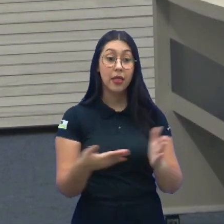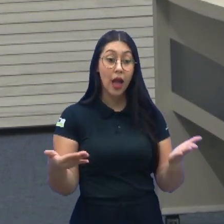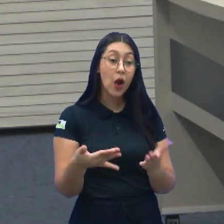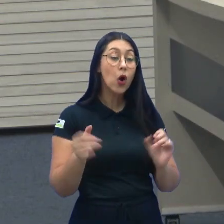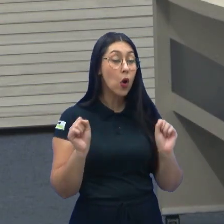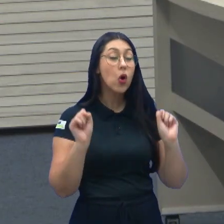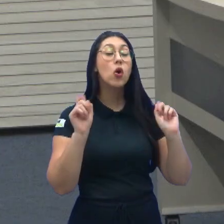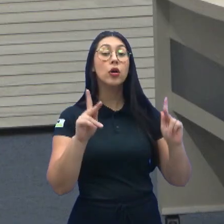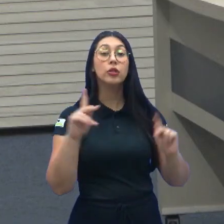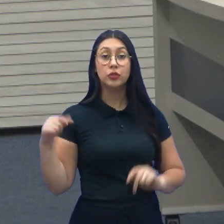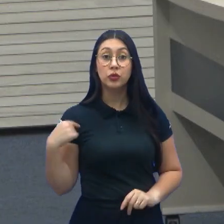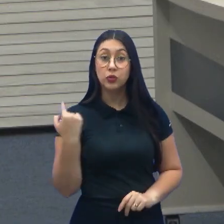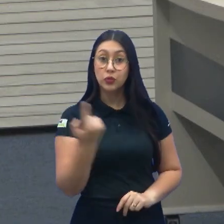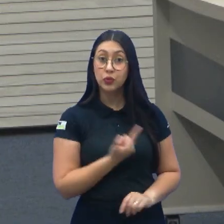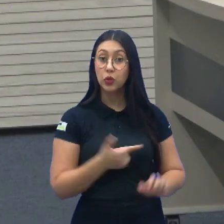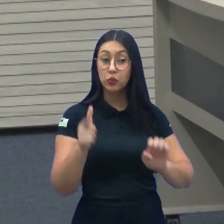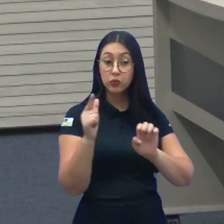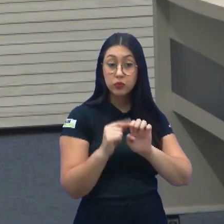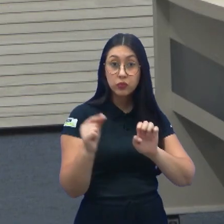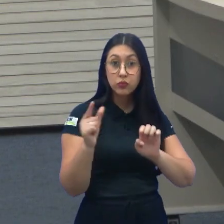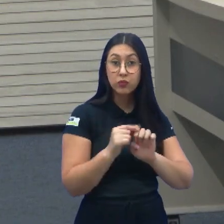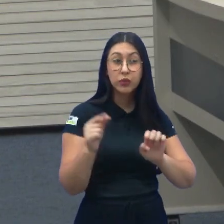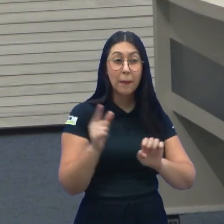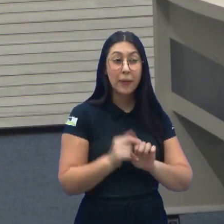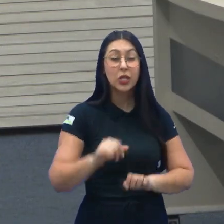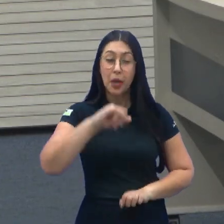um empreendimento escravagista,